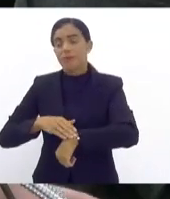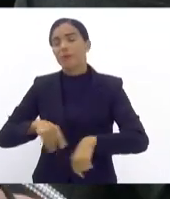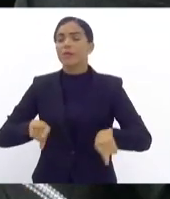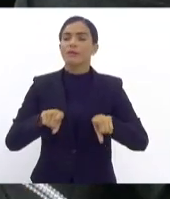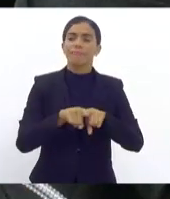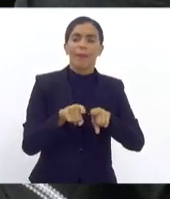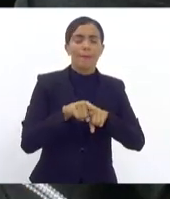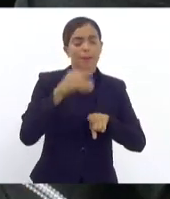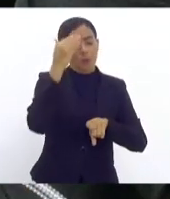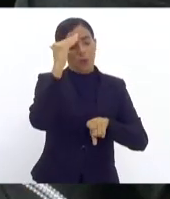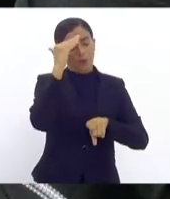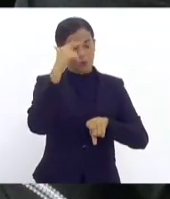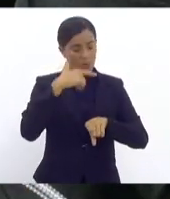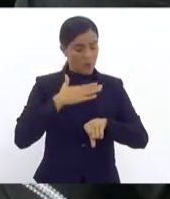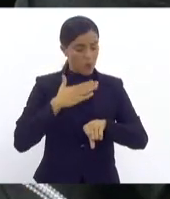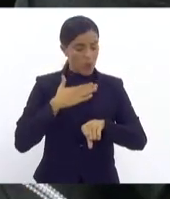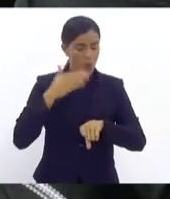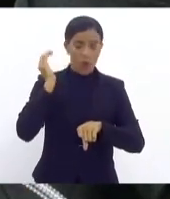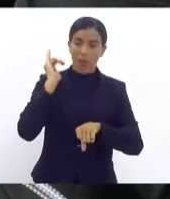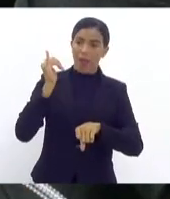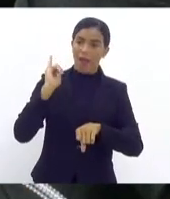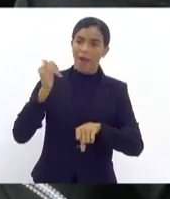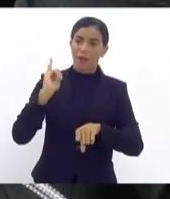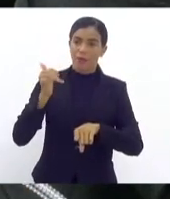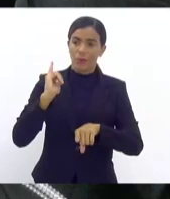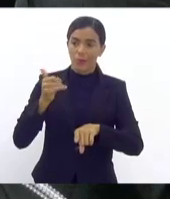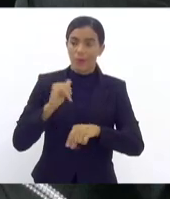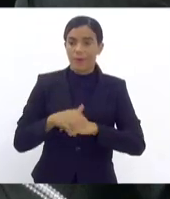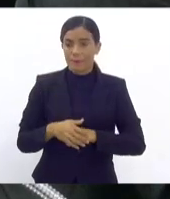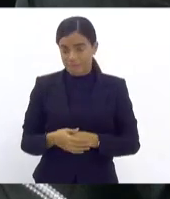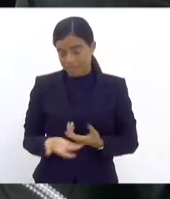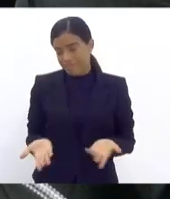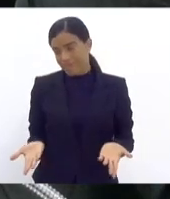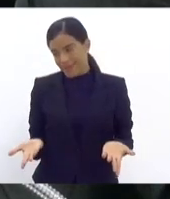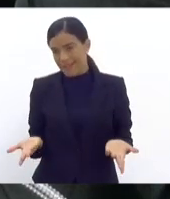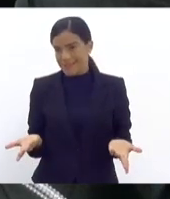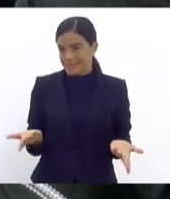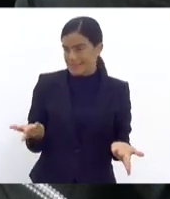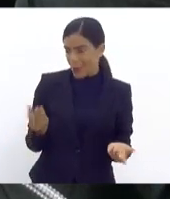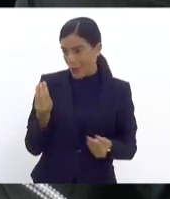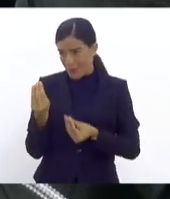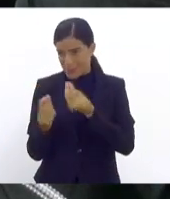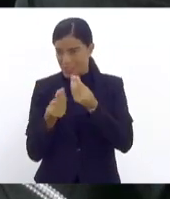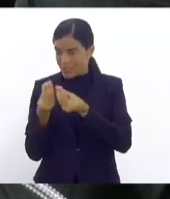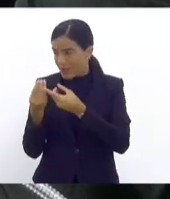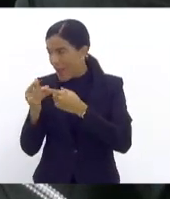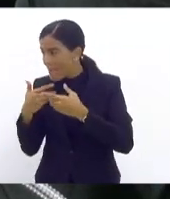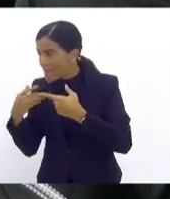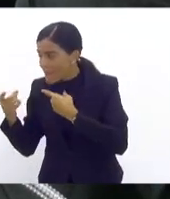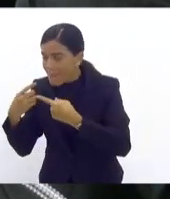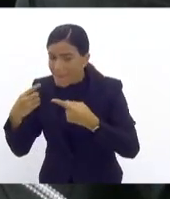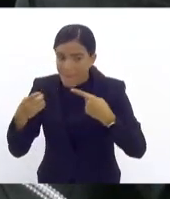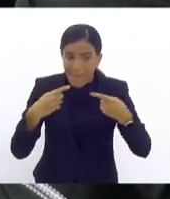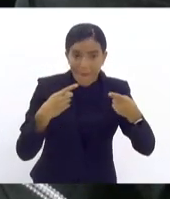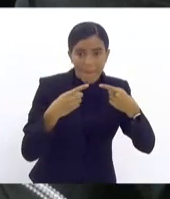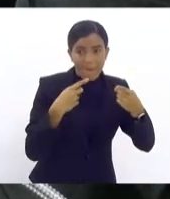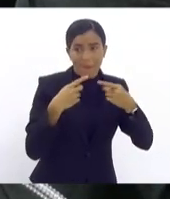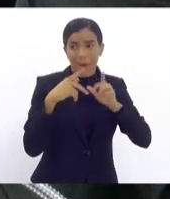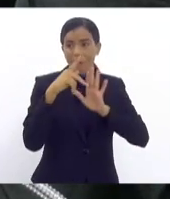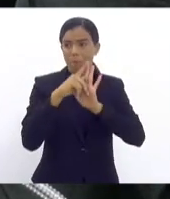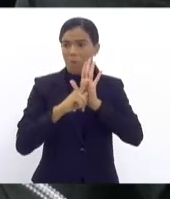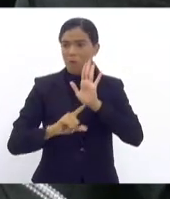do entendimento do relator, que tem que ser respeitado, mas, sem dúvida nenhuma, da maneira que estamos construindo, pode ser um caminho, independente de ser um projeto de um